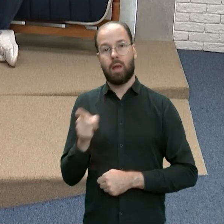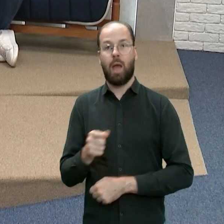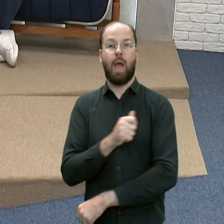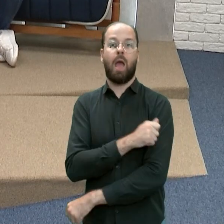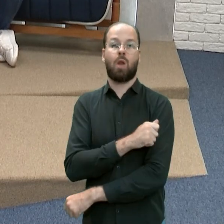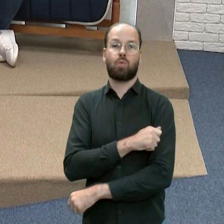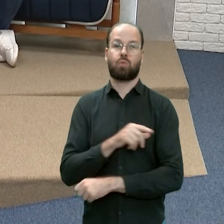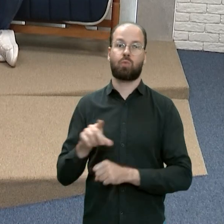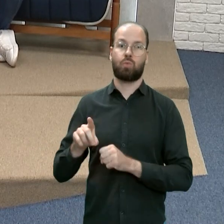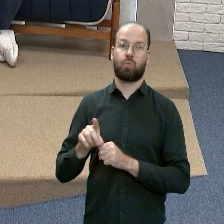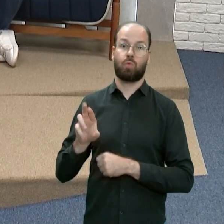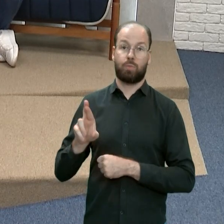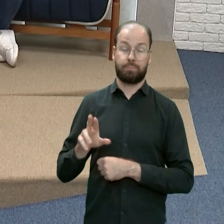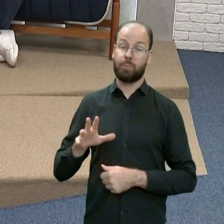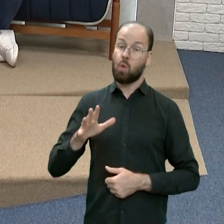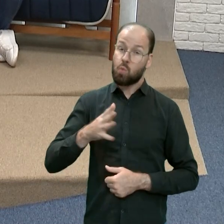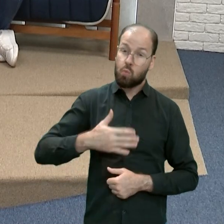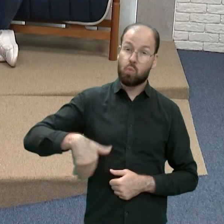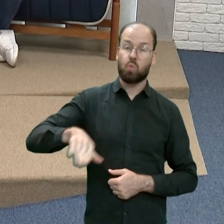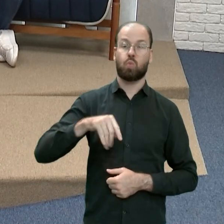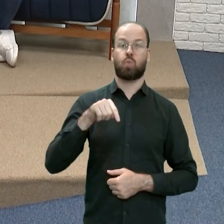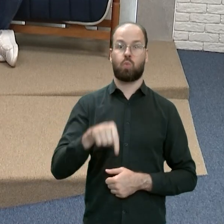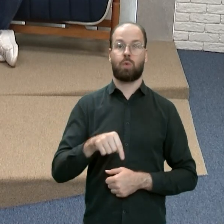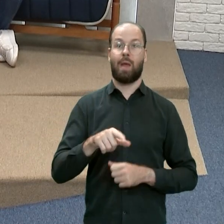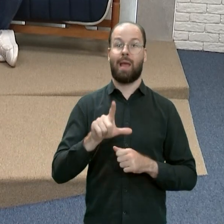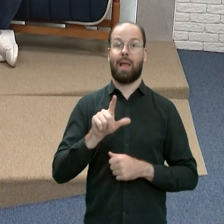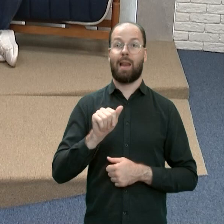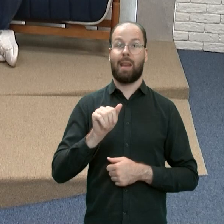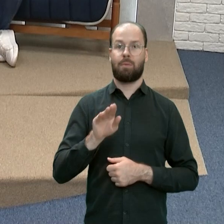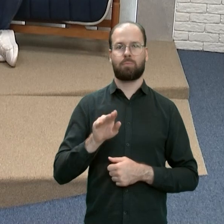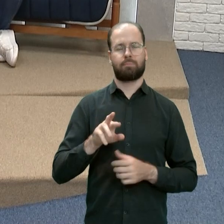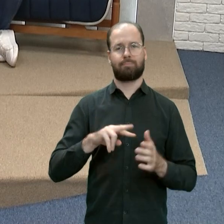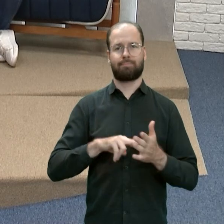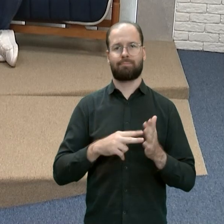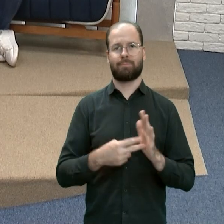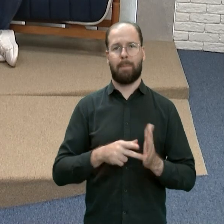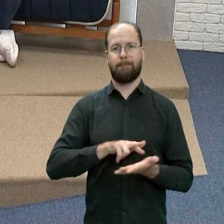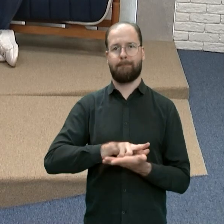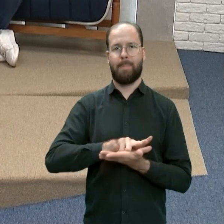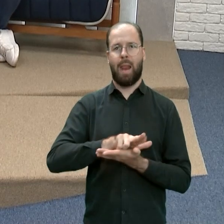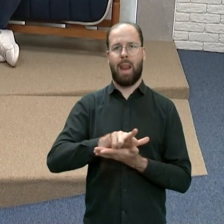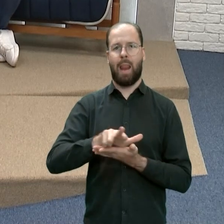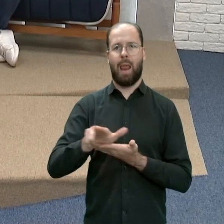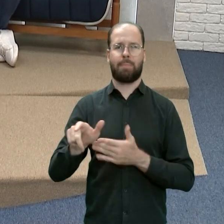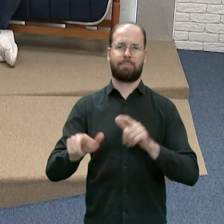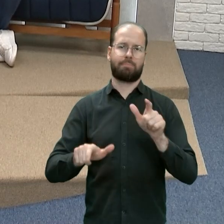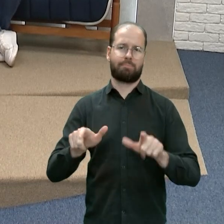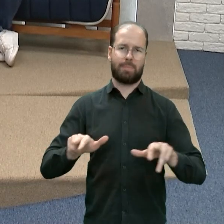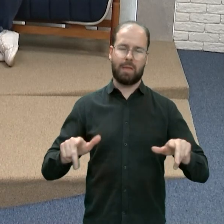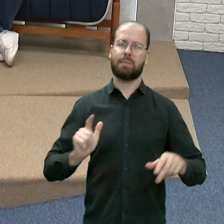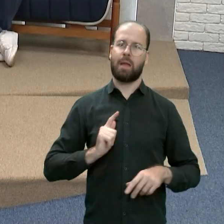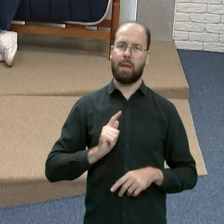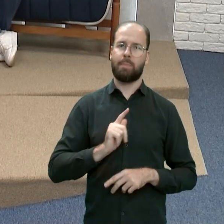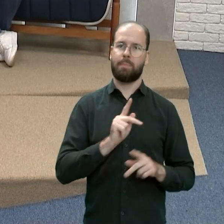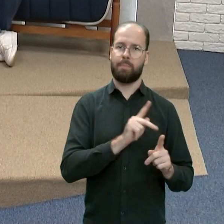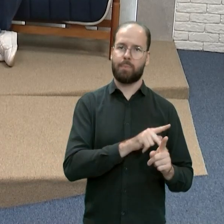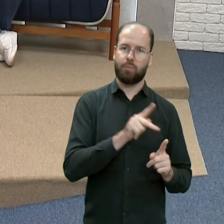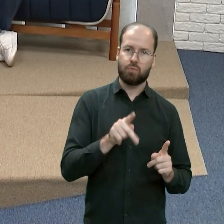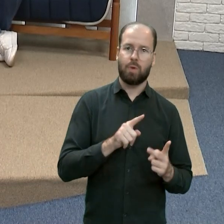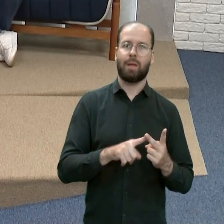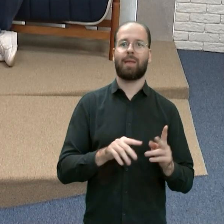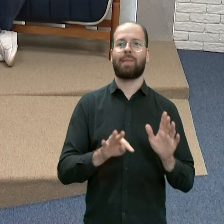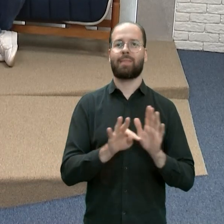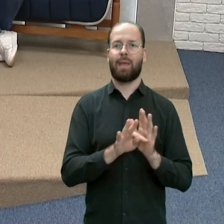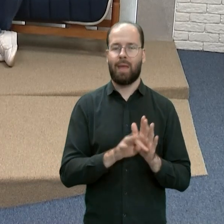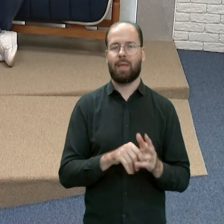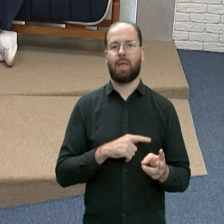no laboratório, que é um laboratório assim multiplural, né? A gente tem professor, tem técnico,